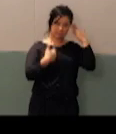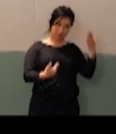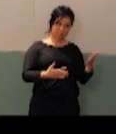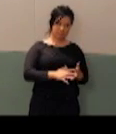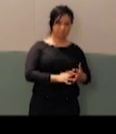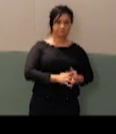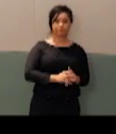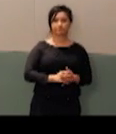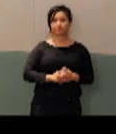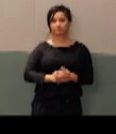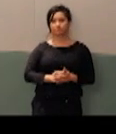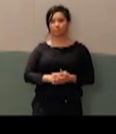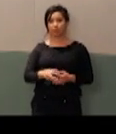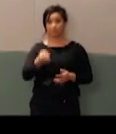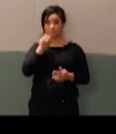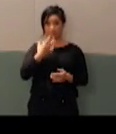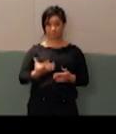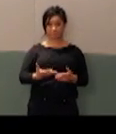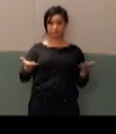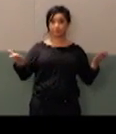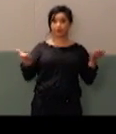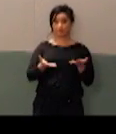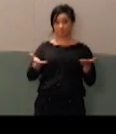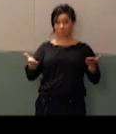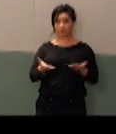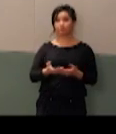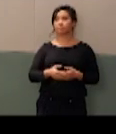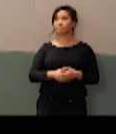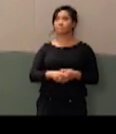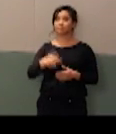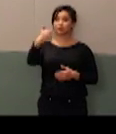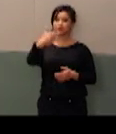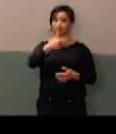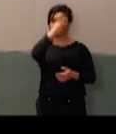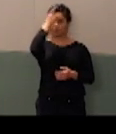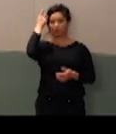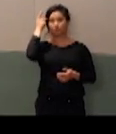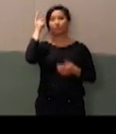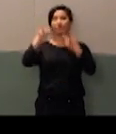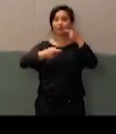obrigada. Agora eu vou sortear o segundo comentarista.